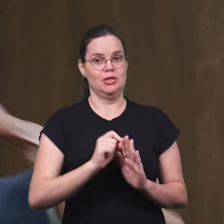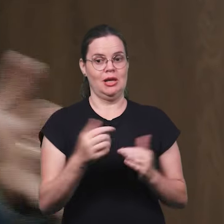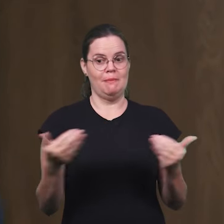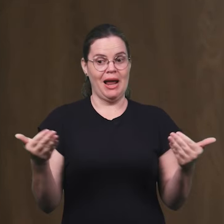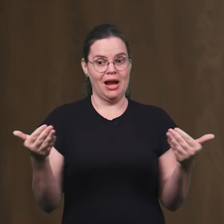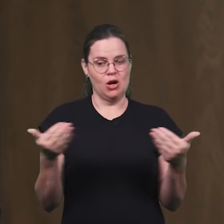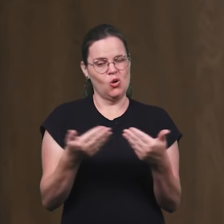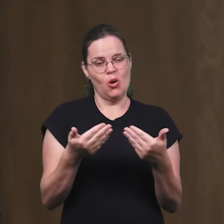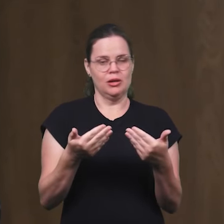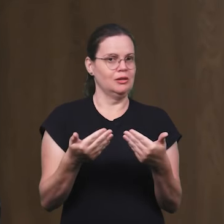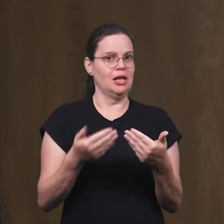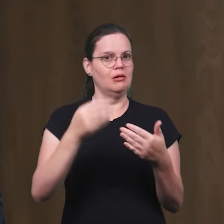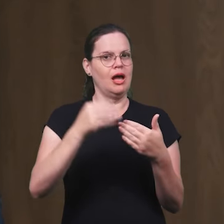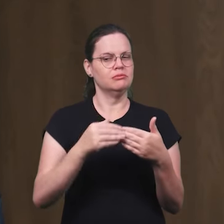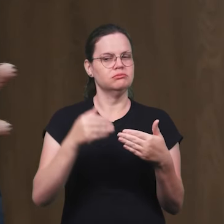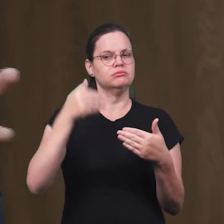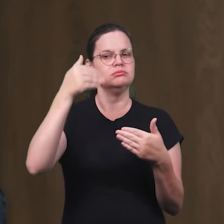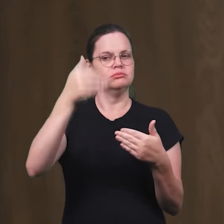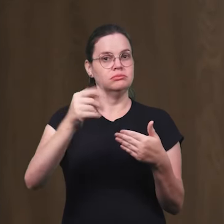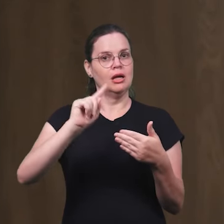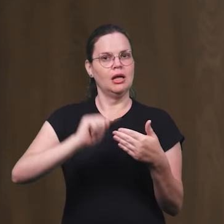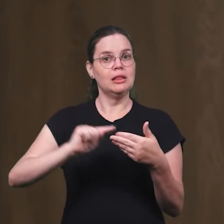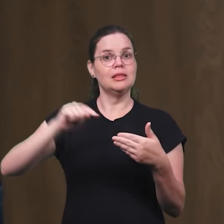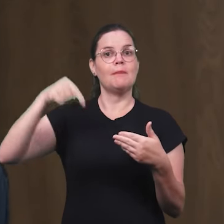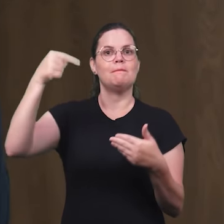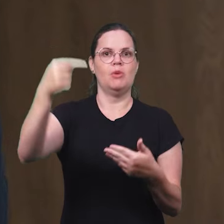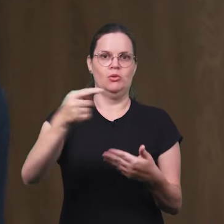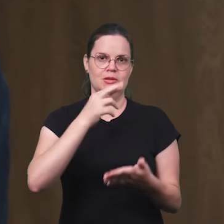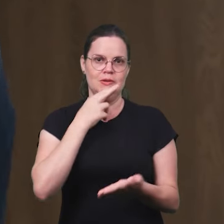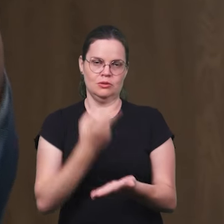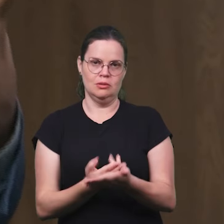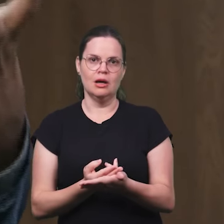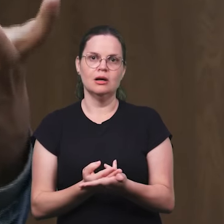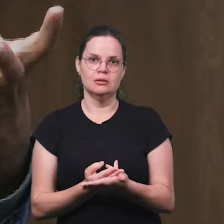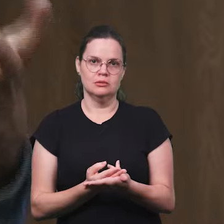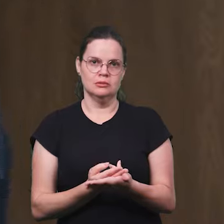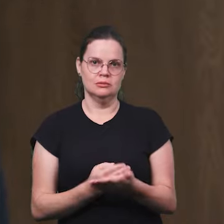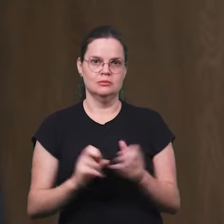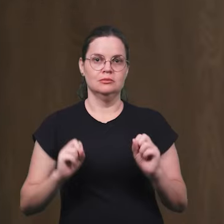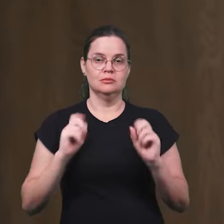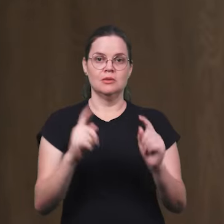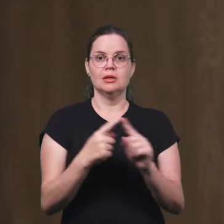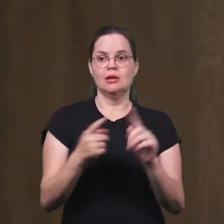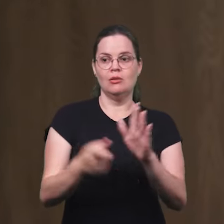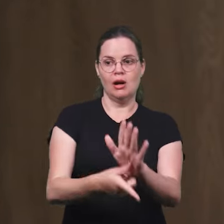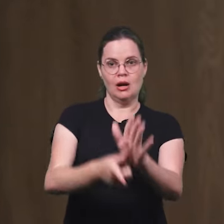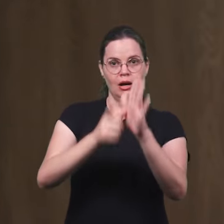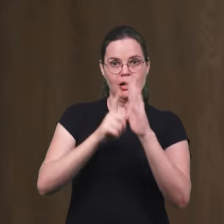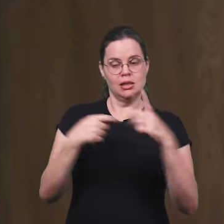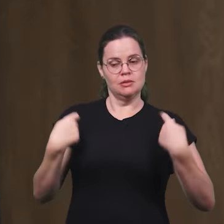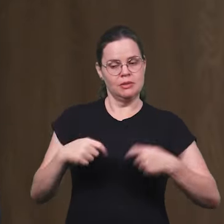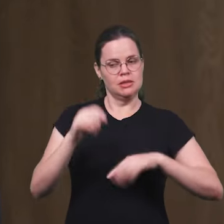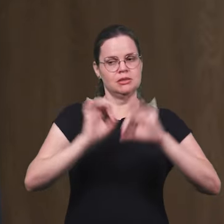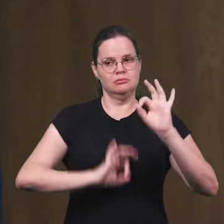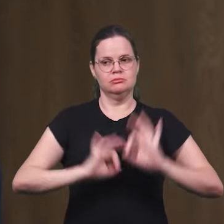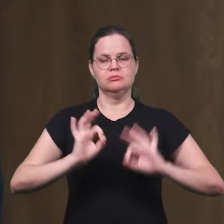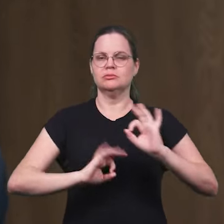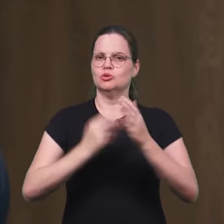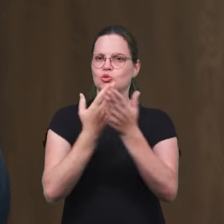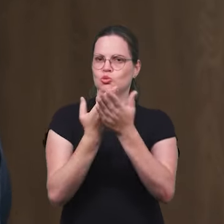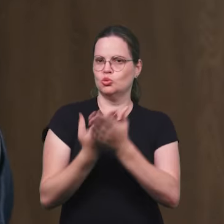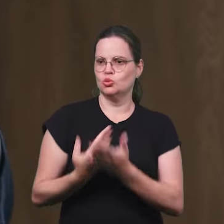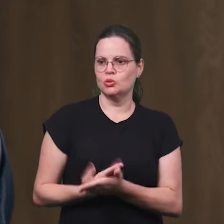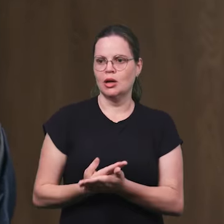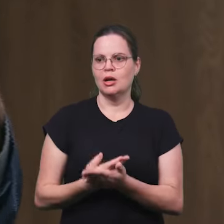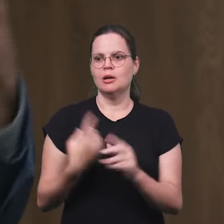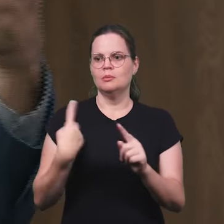prazo. Então, o ideal, Salomão, é que você comece a sua preparação com antecedência, tá? Para que você possa